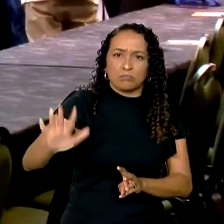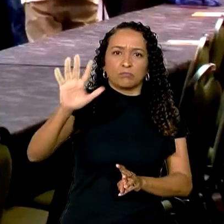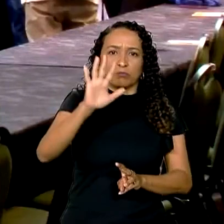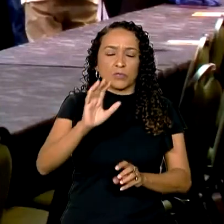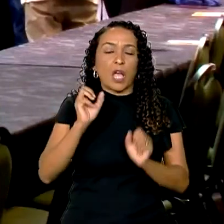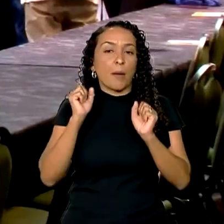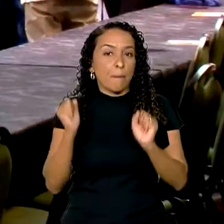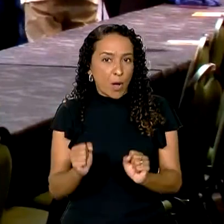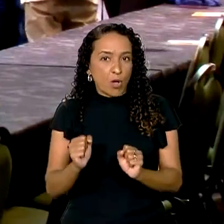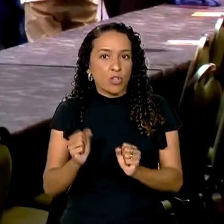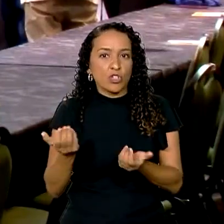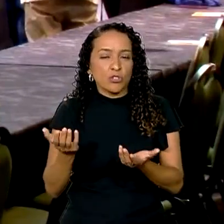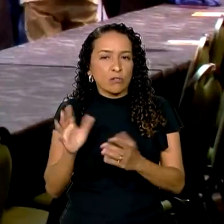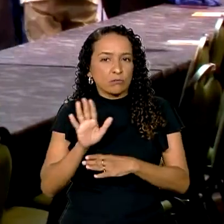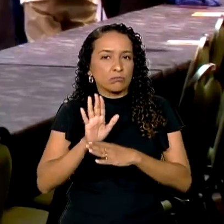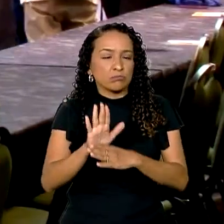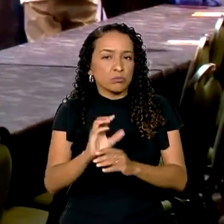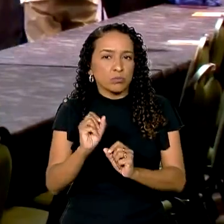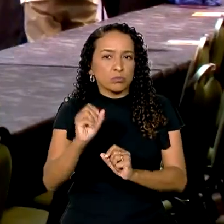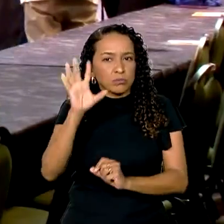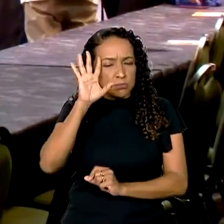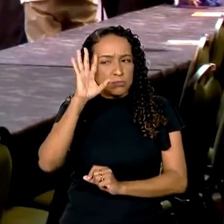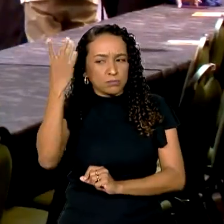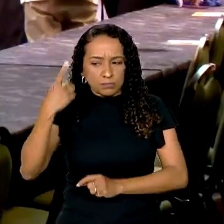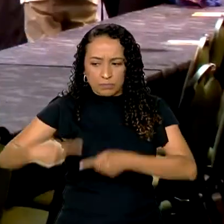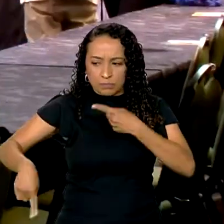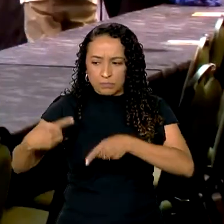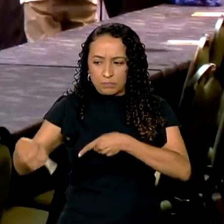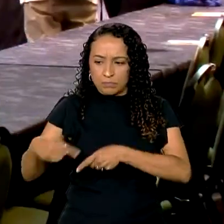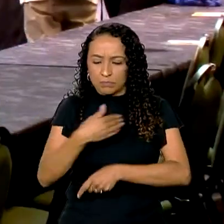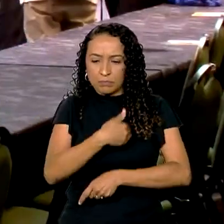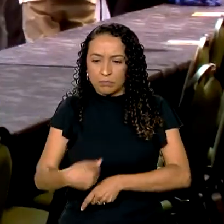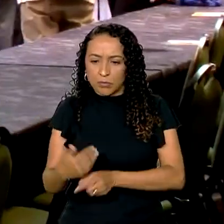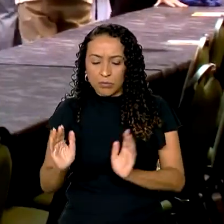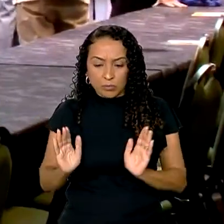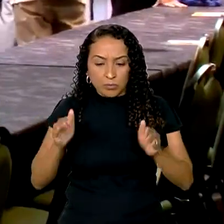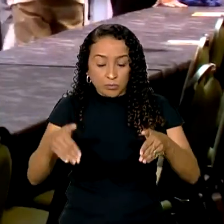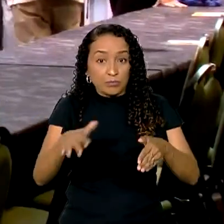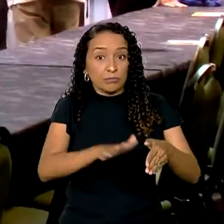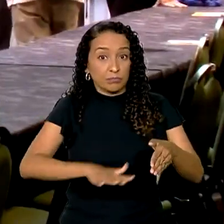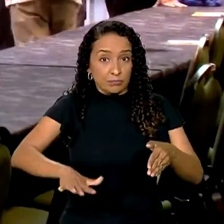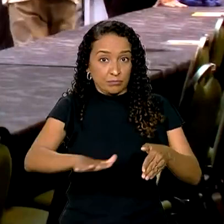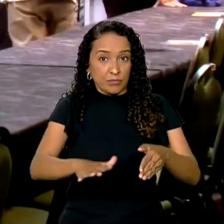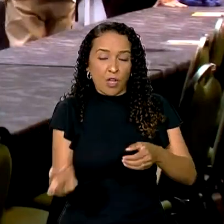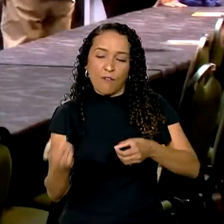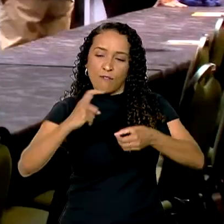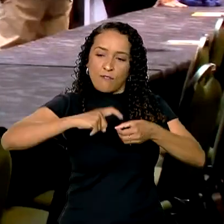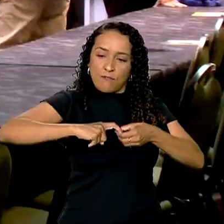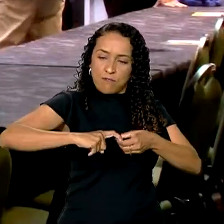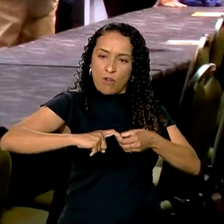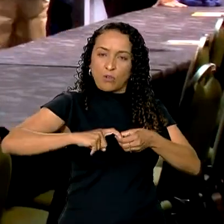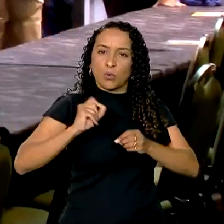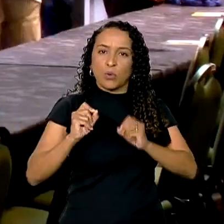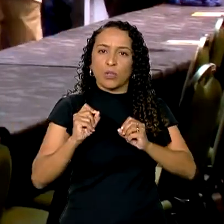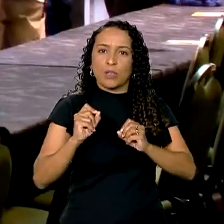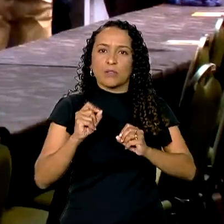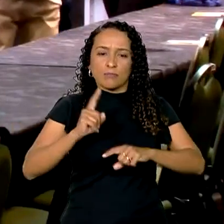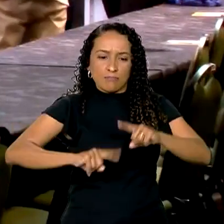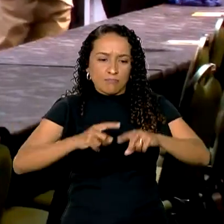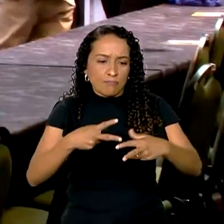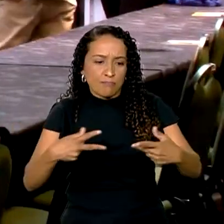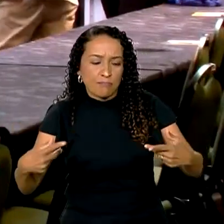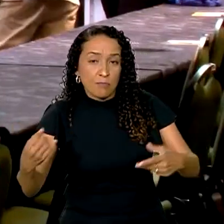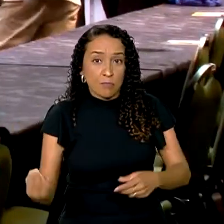poder ajudar a definir as políticas públicas voltadas para esta população. É a retomada de um importante instrumento